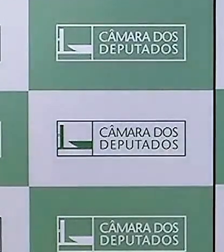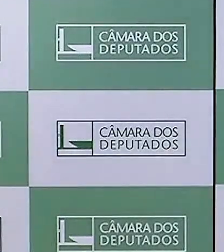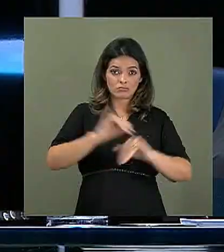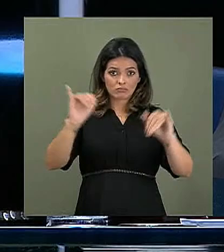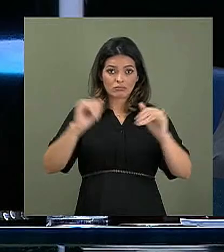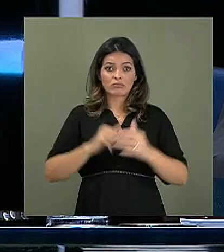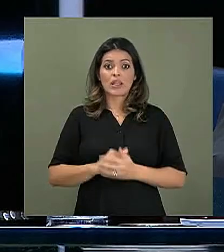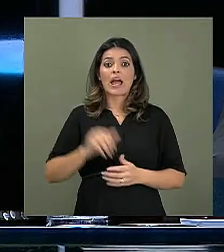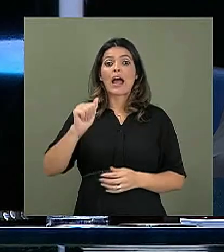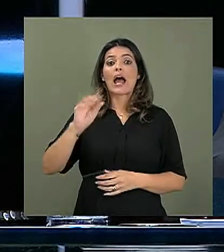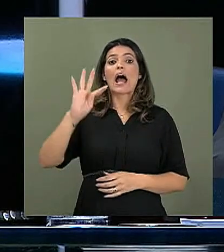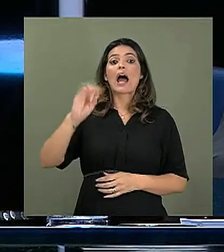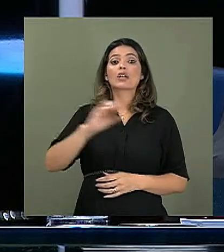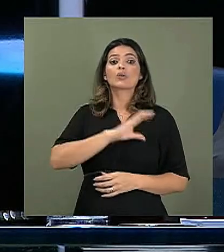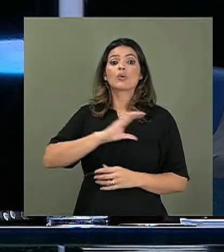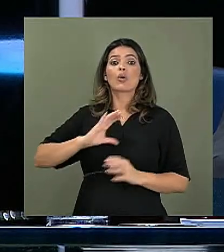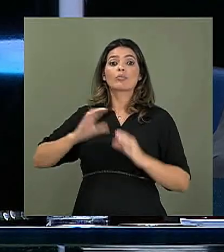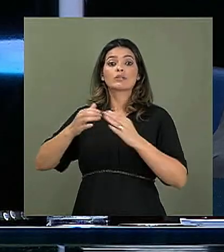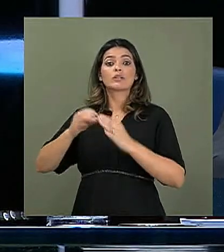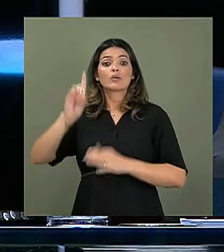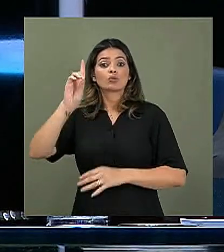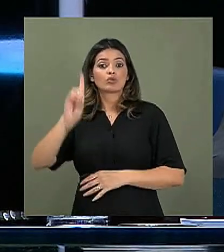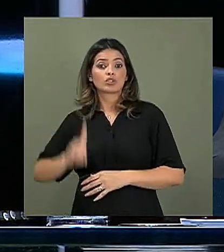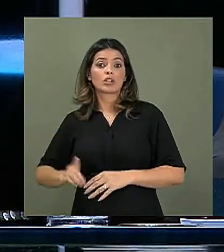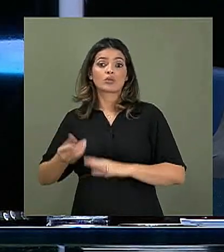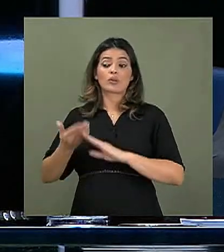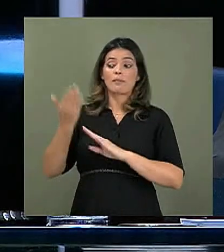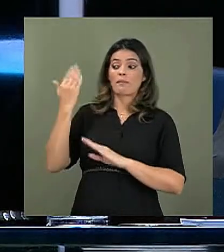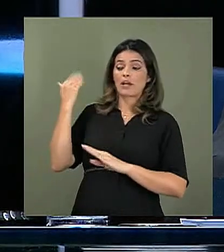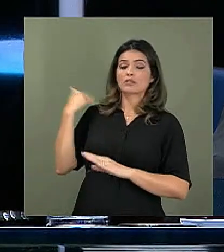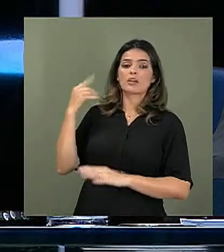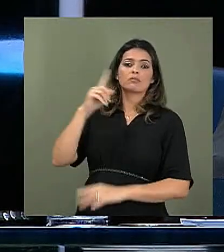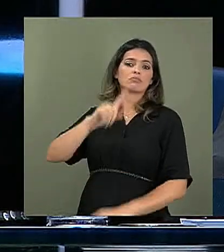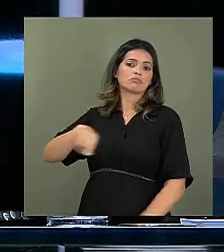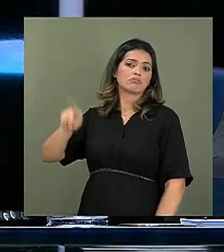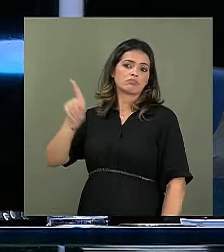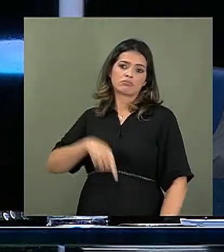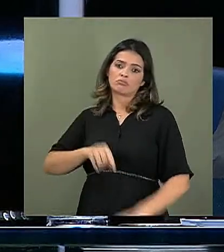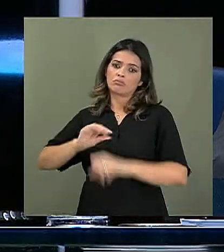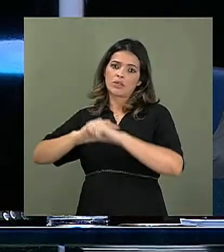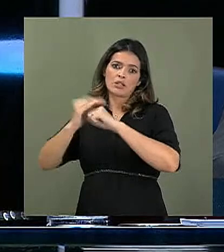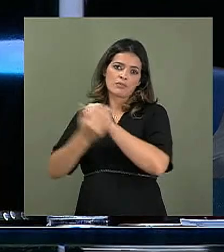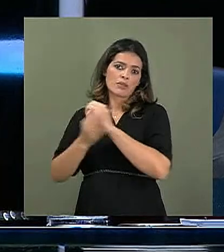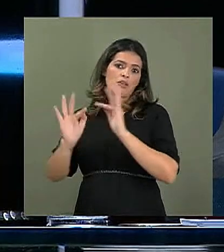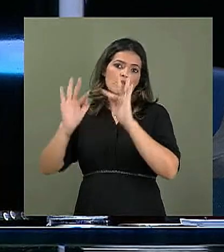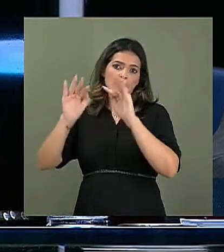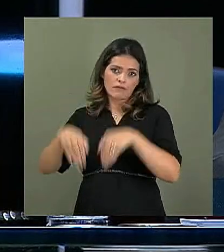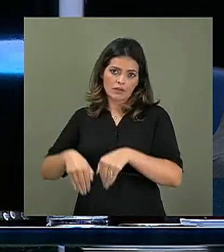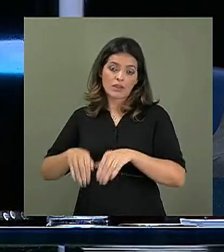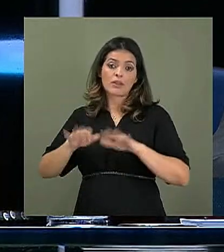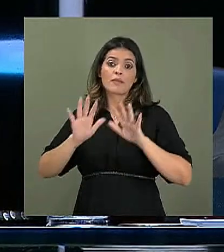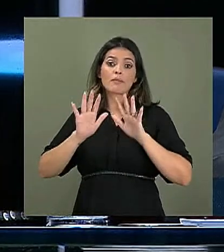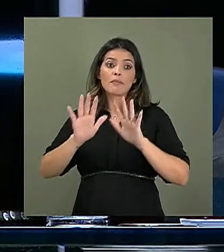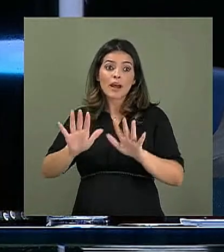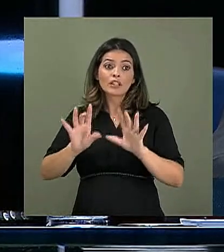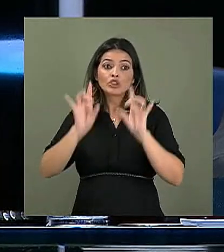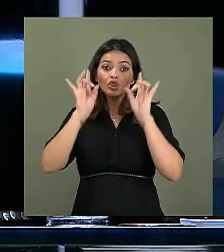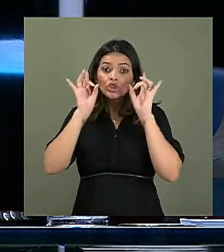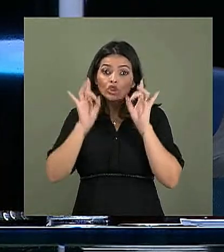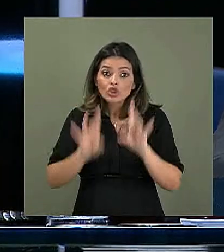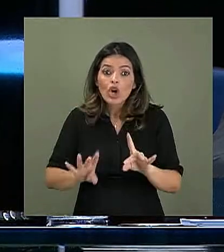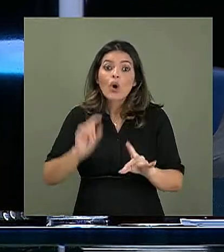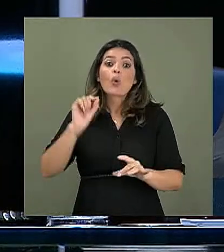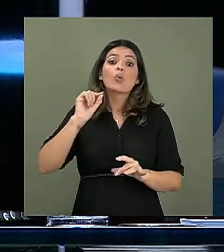matérias na sessão do Senado desta quinta-feira Rodrigo Pacheco anunciou a decisão que tomou como presidente do